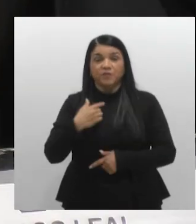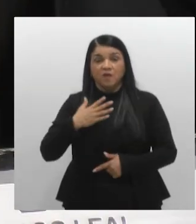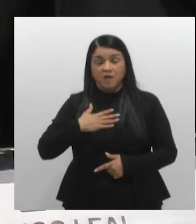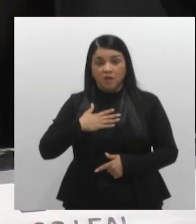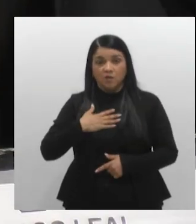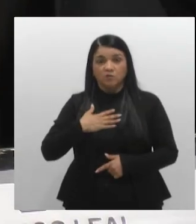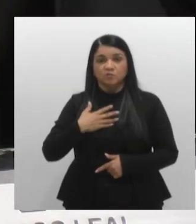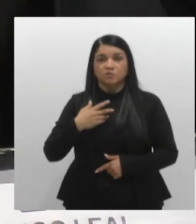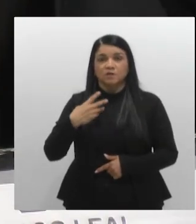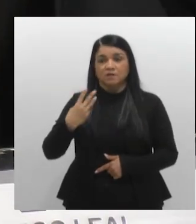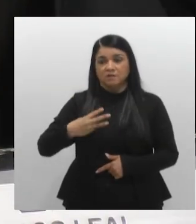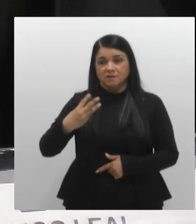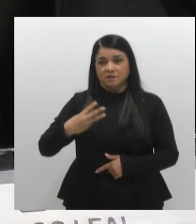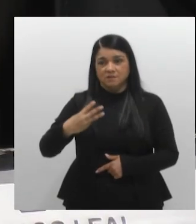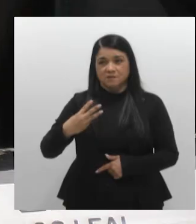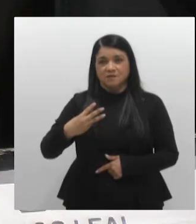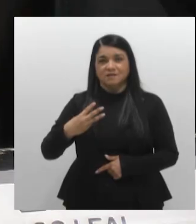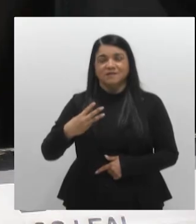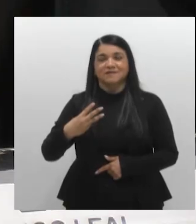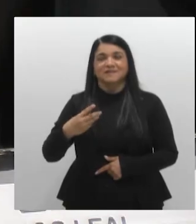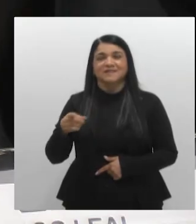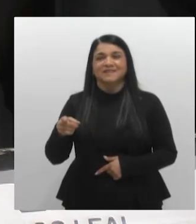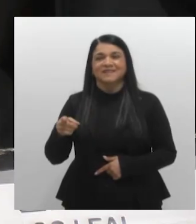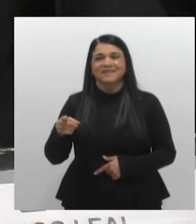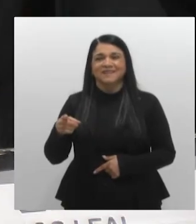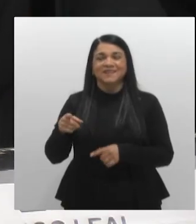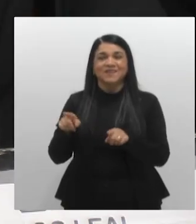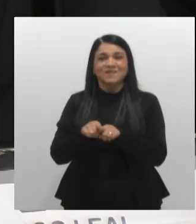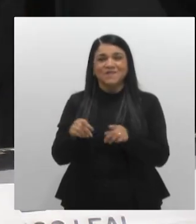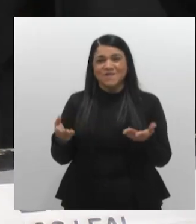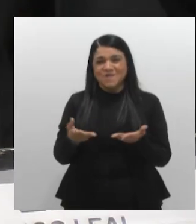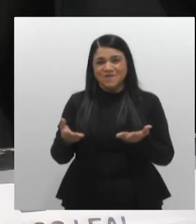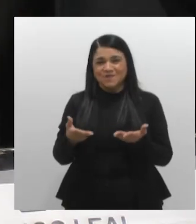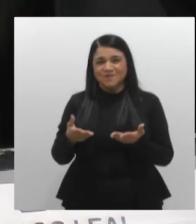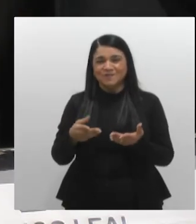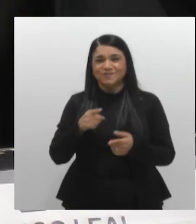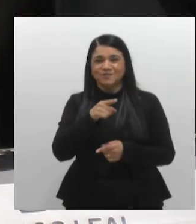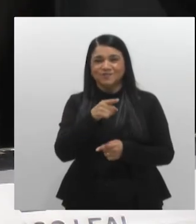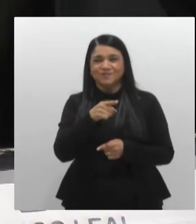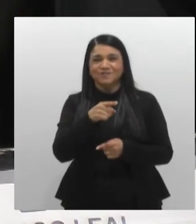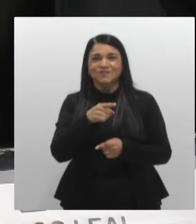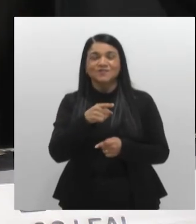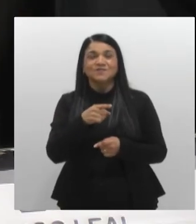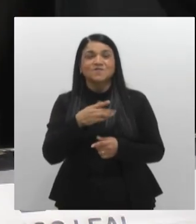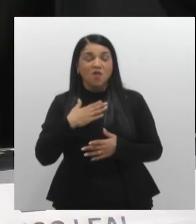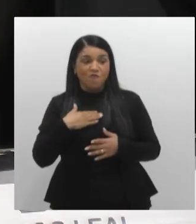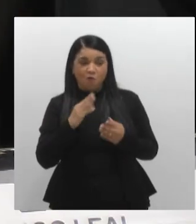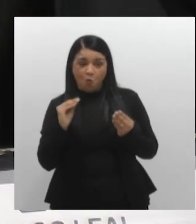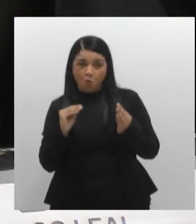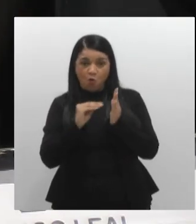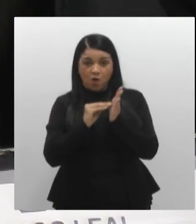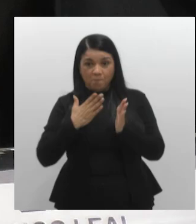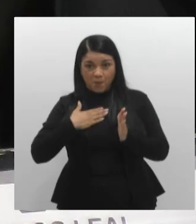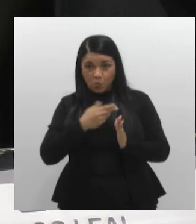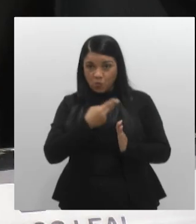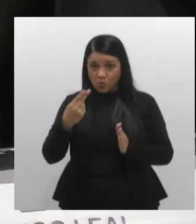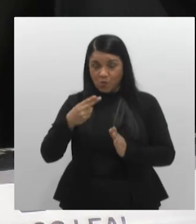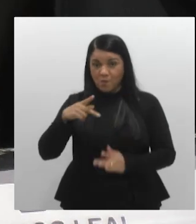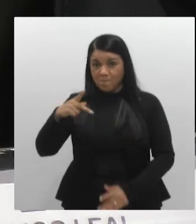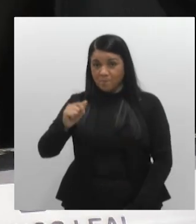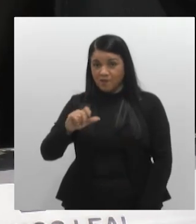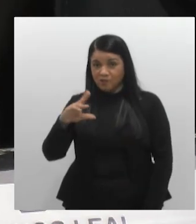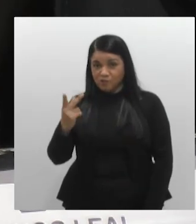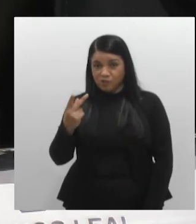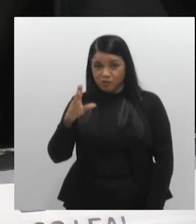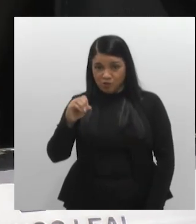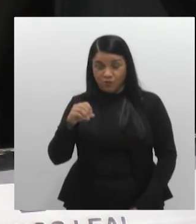do Fred e do Márcio. Eu vou colocar Pacheco e vocês colocam Leal no nome de vocês. Então, a satisfação poder